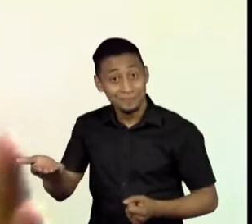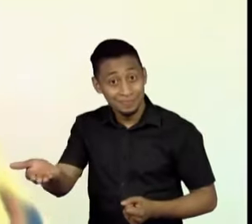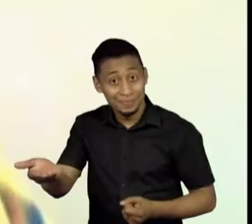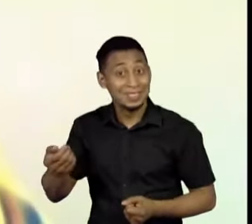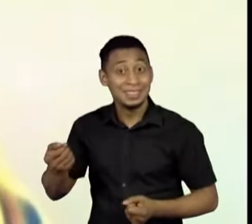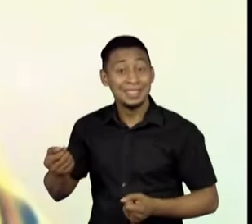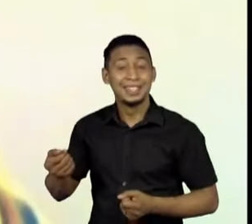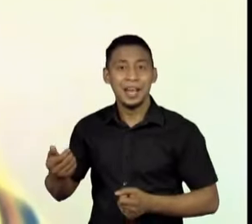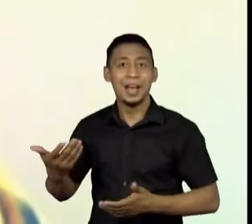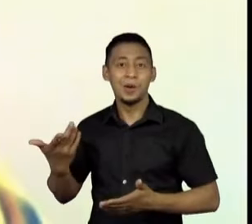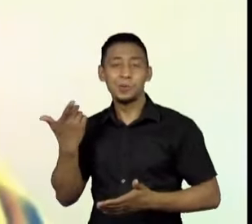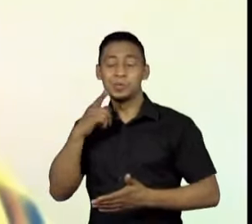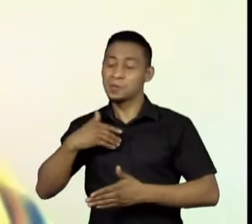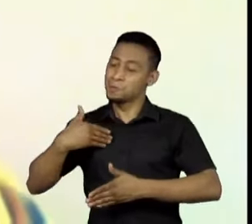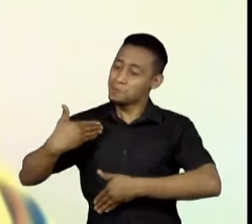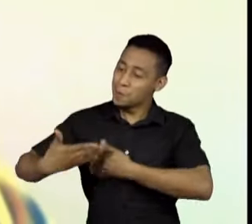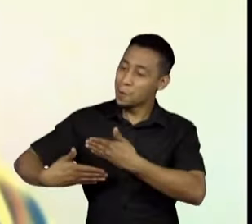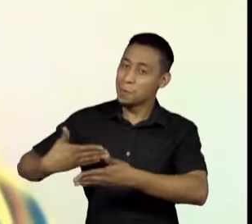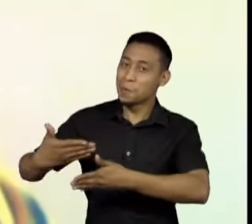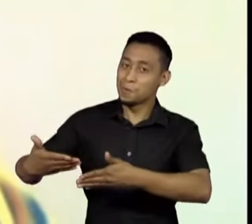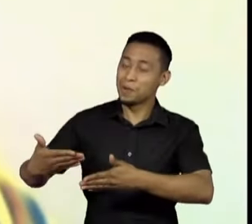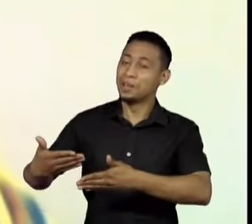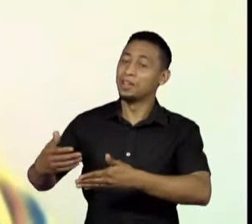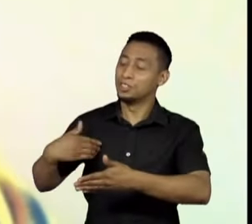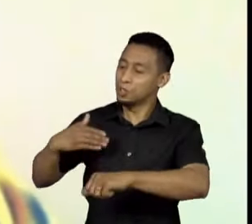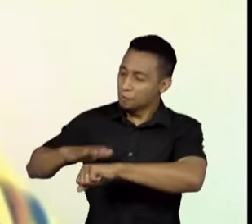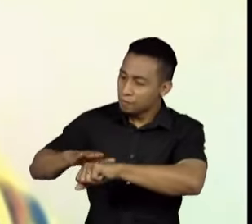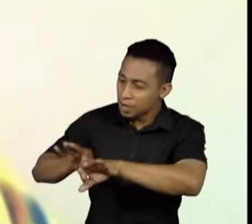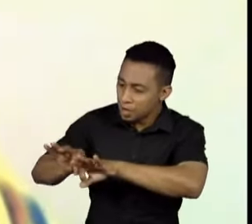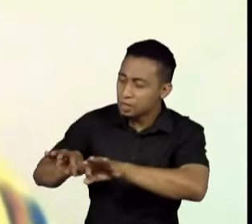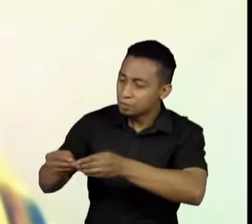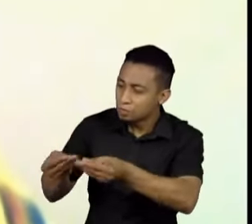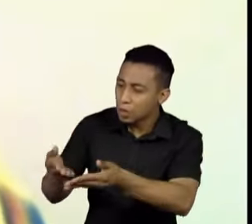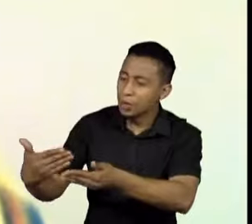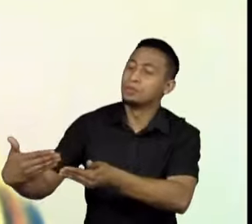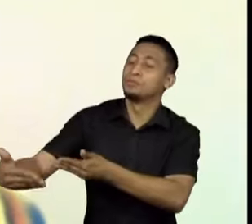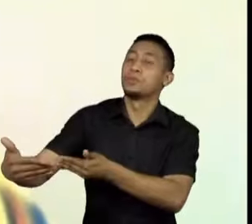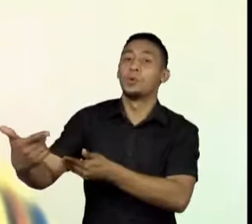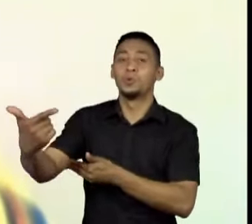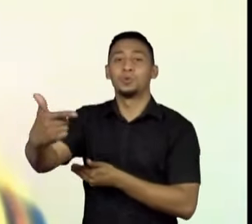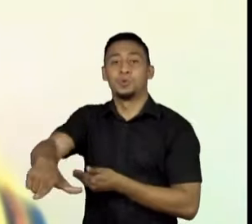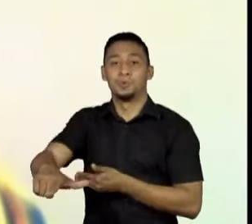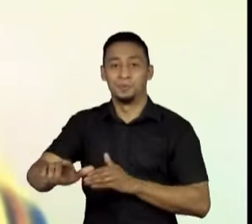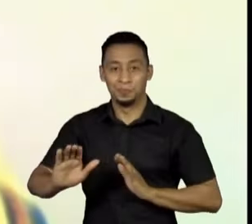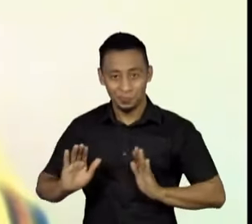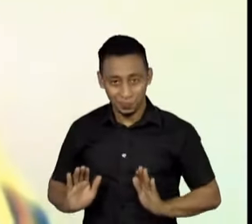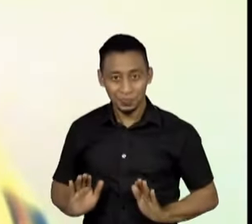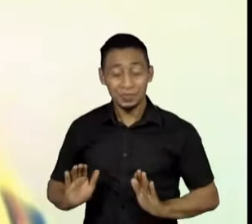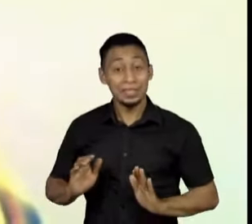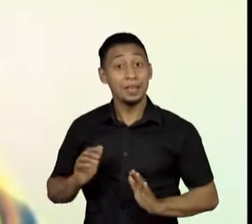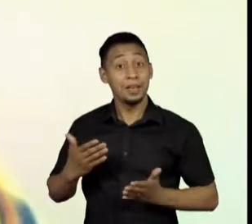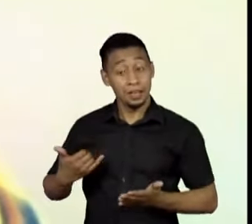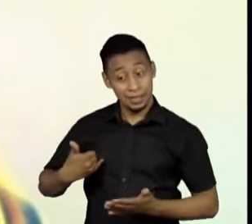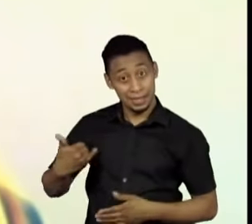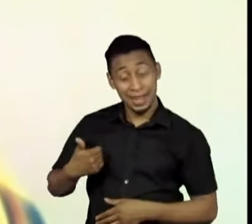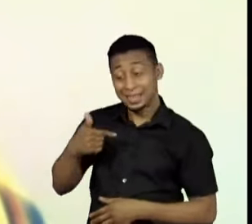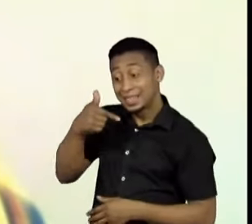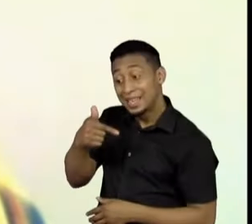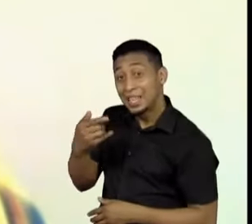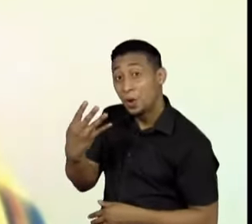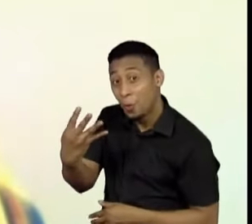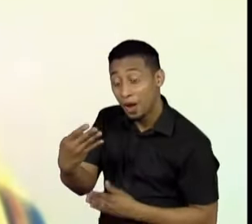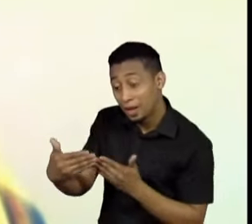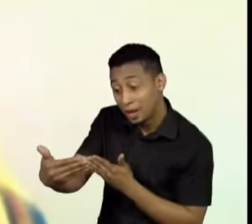pegando o bastão e levando adiante. Então, nos meus 74 anos, que eu vou